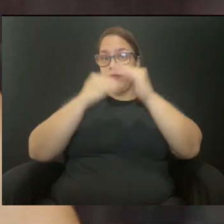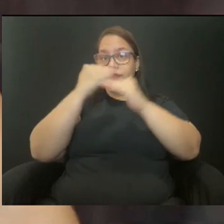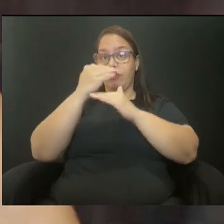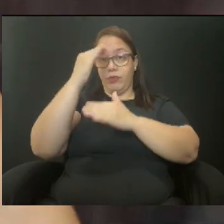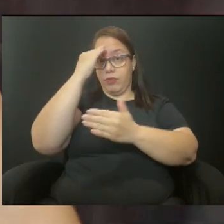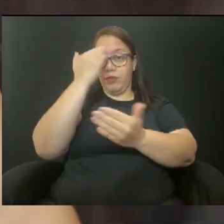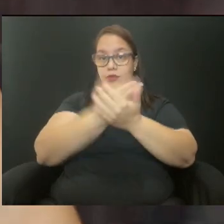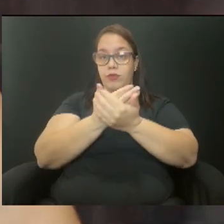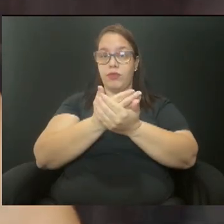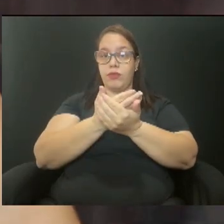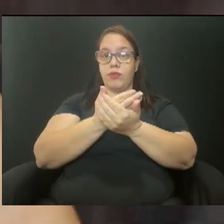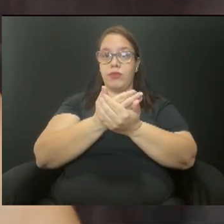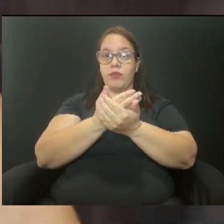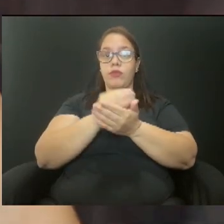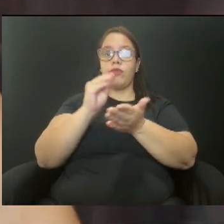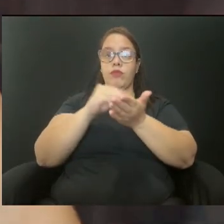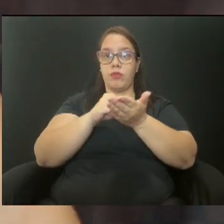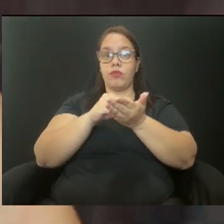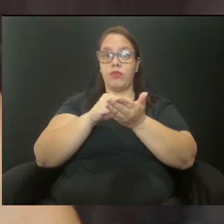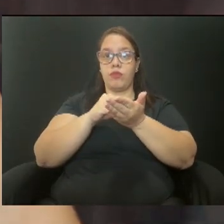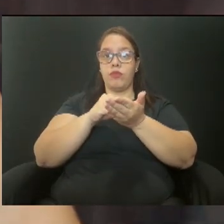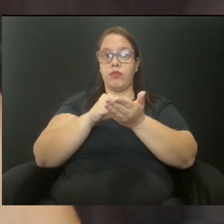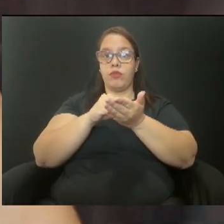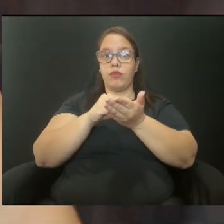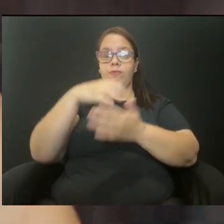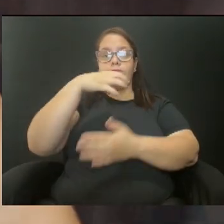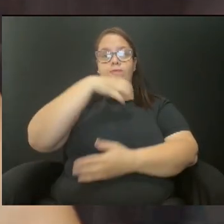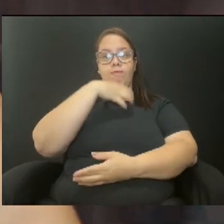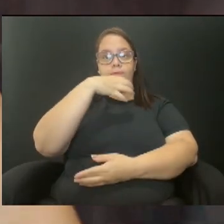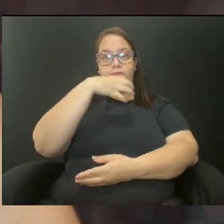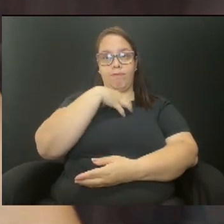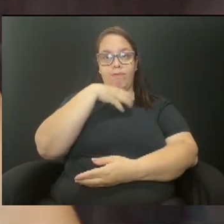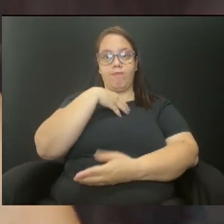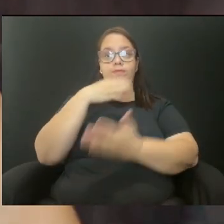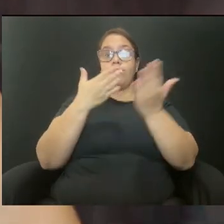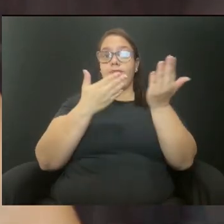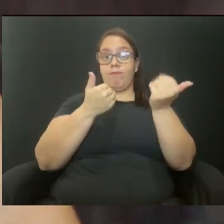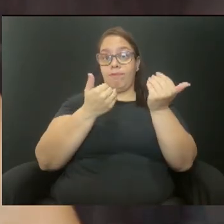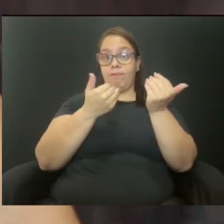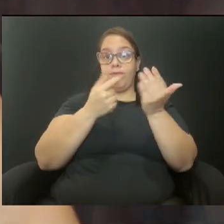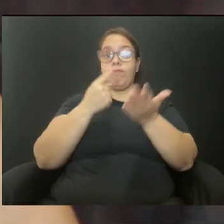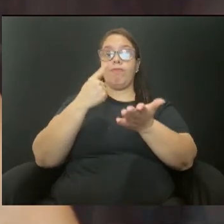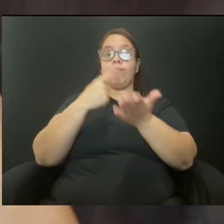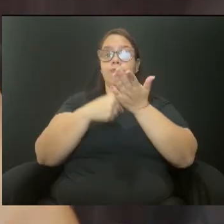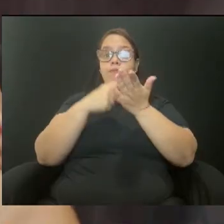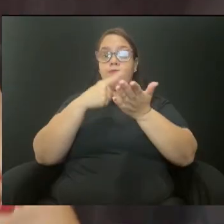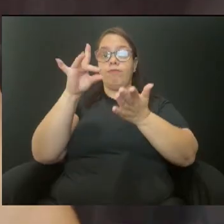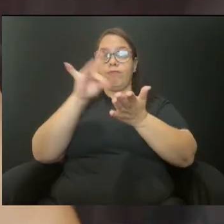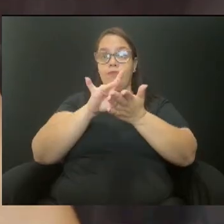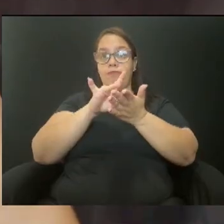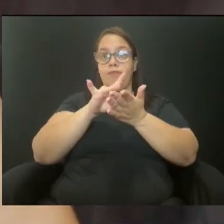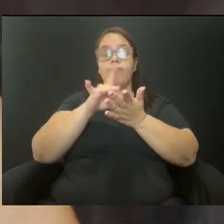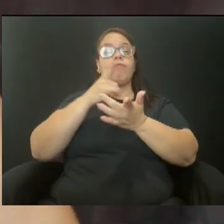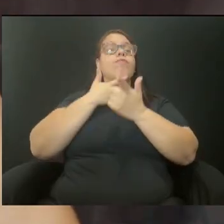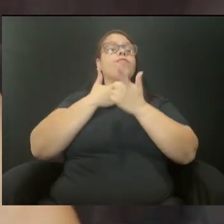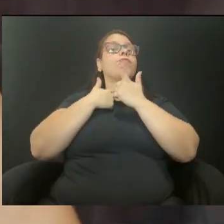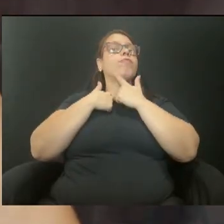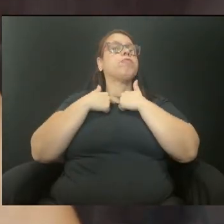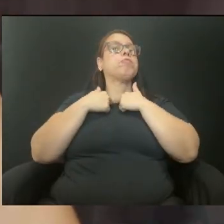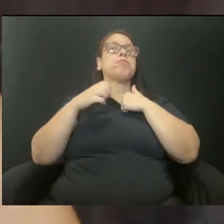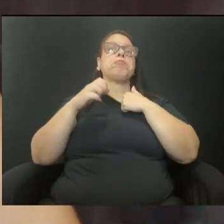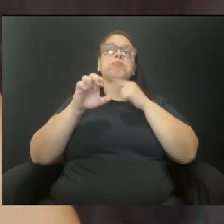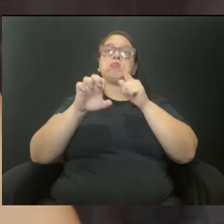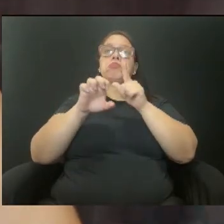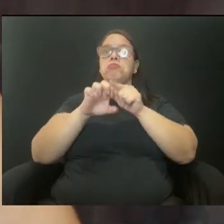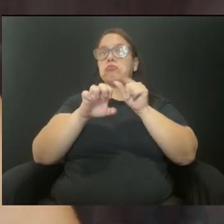falta um pouquinho esse sentimento para o jovem, sabe? Se comprometer de fato com aquilo que ele deseja, seja no empreender ou até no mercado